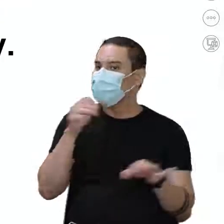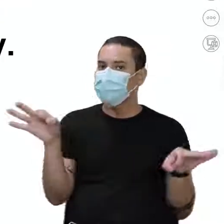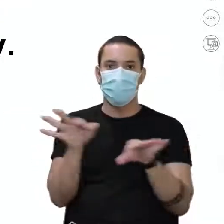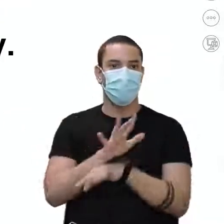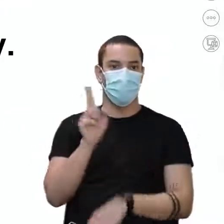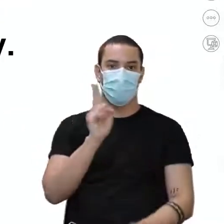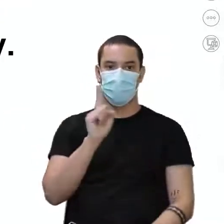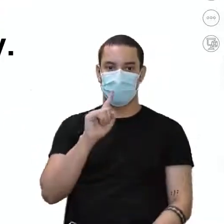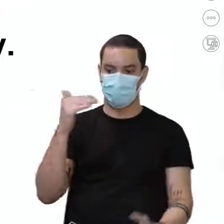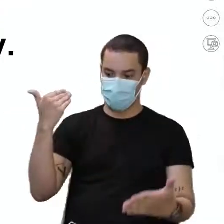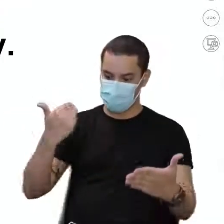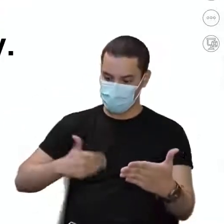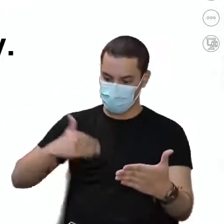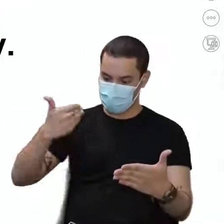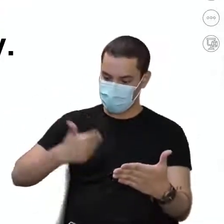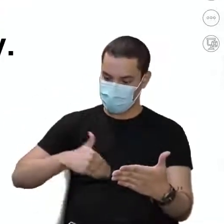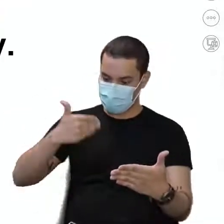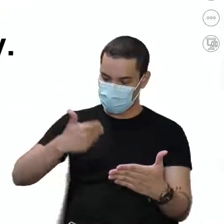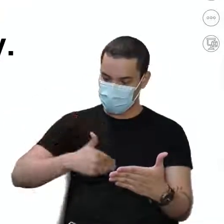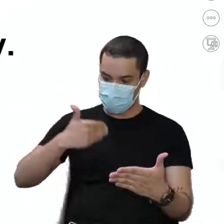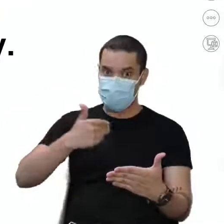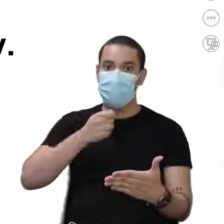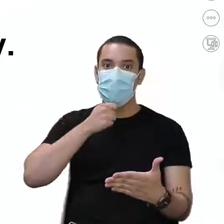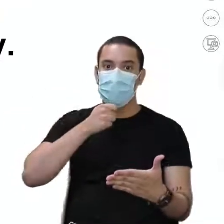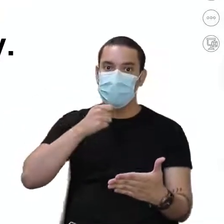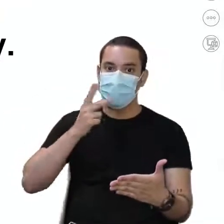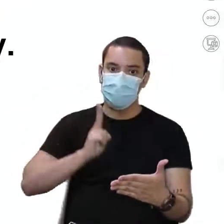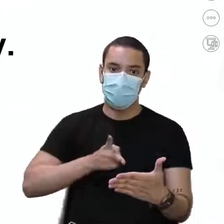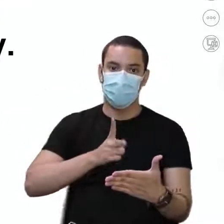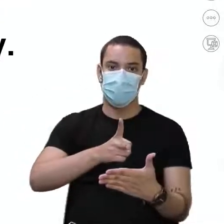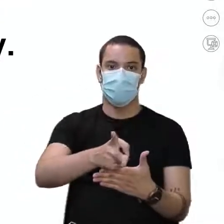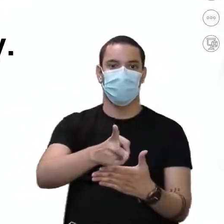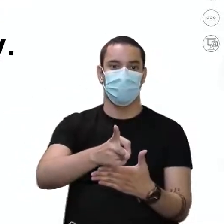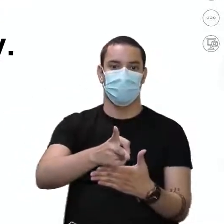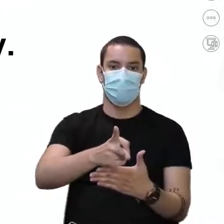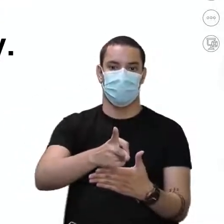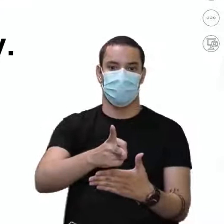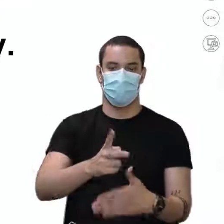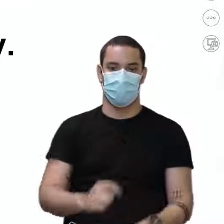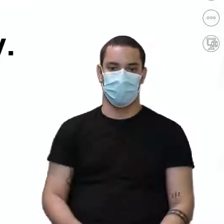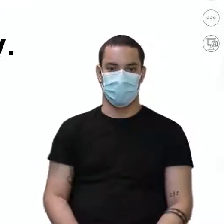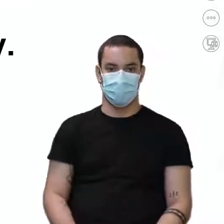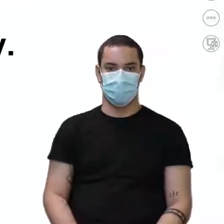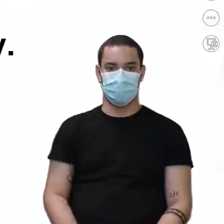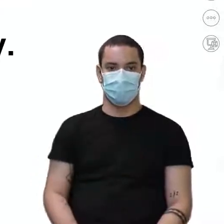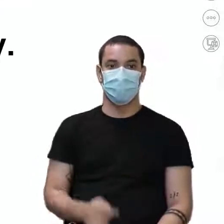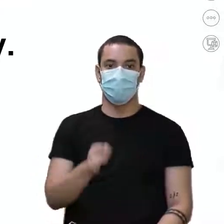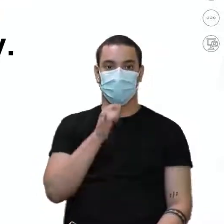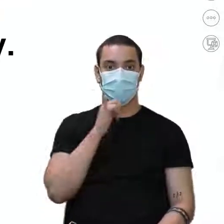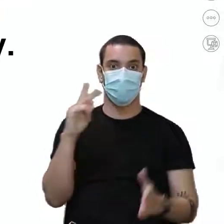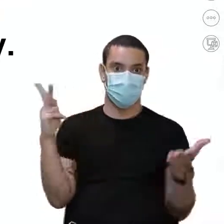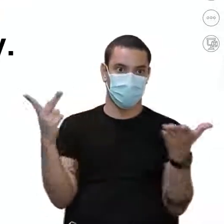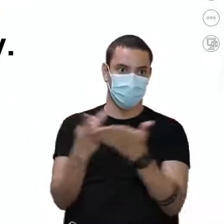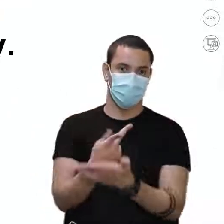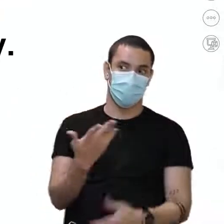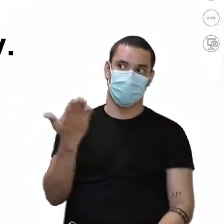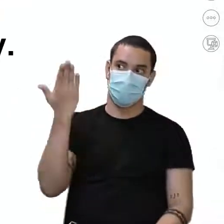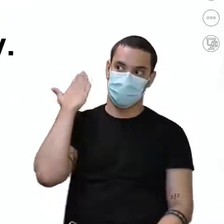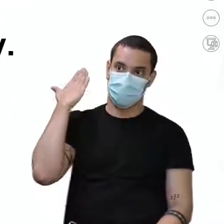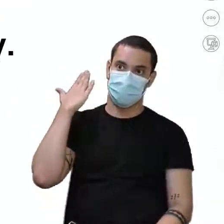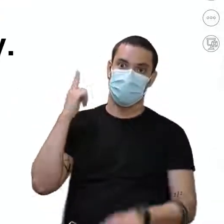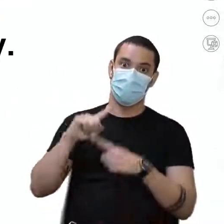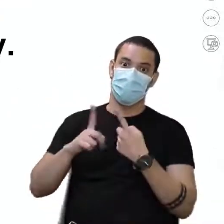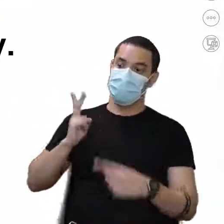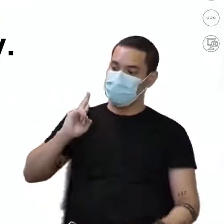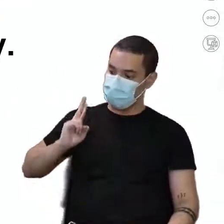um tempo progressive, é um tempo progressivo, que tem continuidade. Então, essa ação ela aconteceu lá atrás e ela ainda tem a